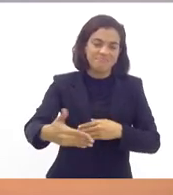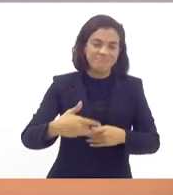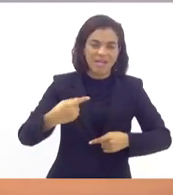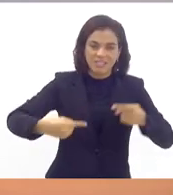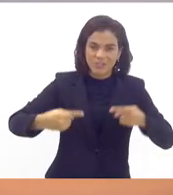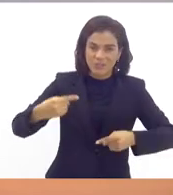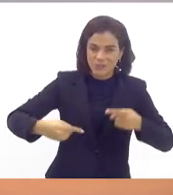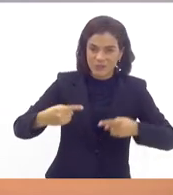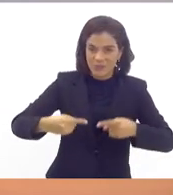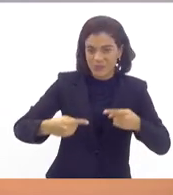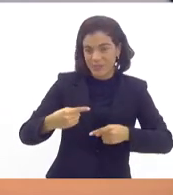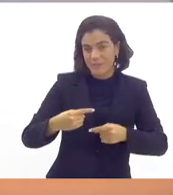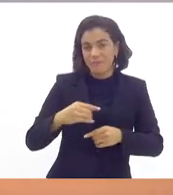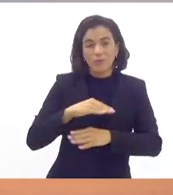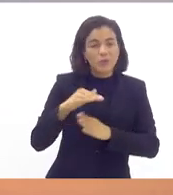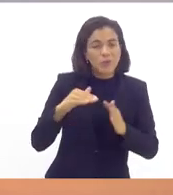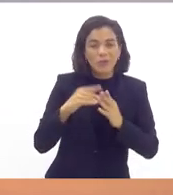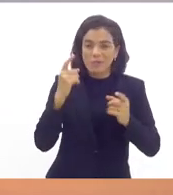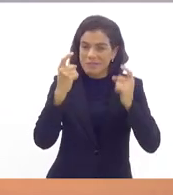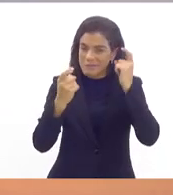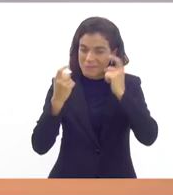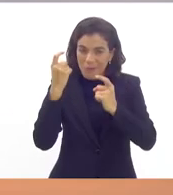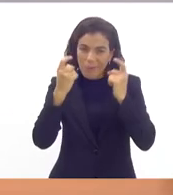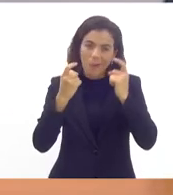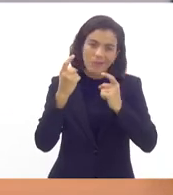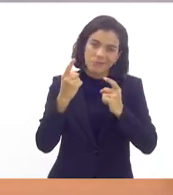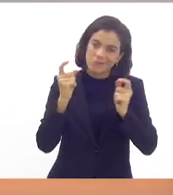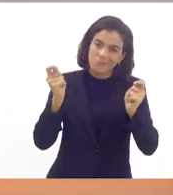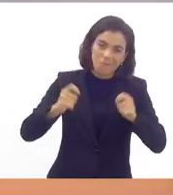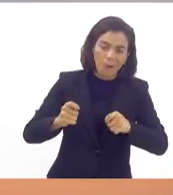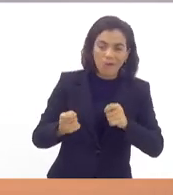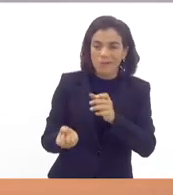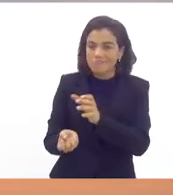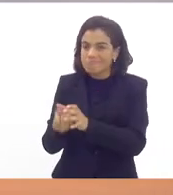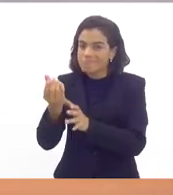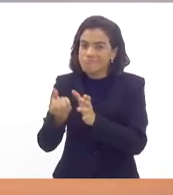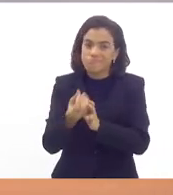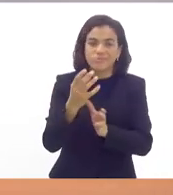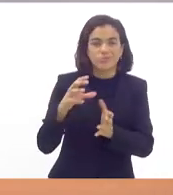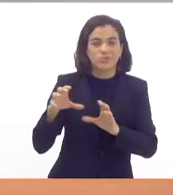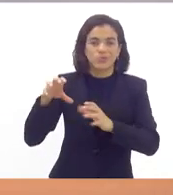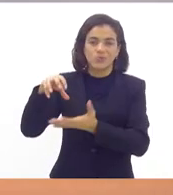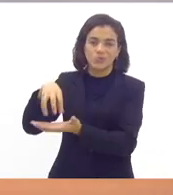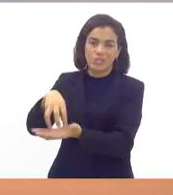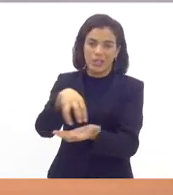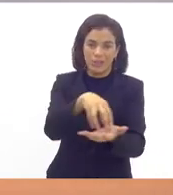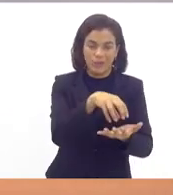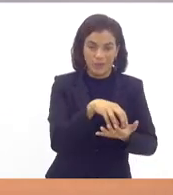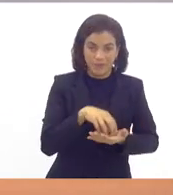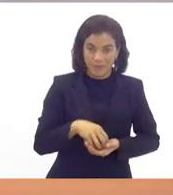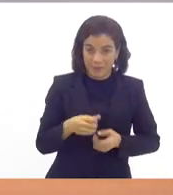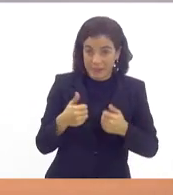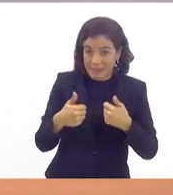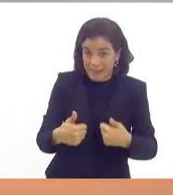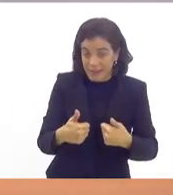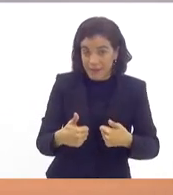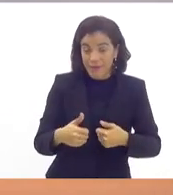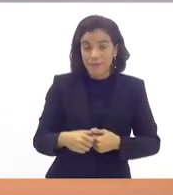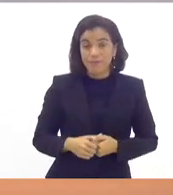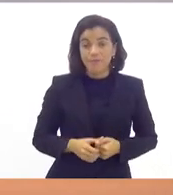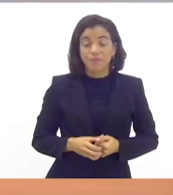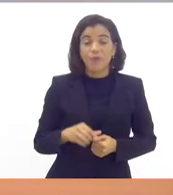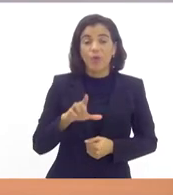para poder ser discutido todas as preocupações que os eventuais setores tenham. Está certo?